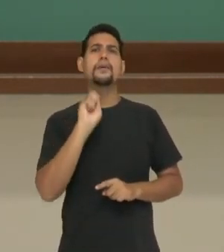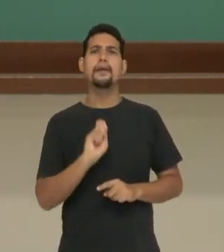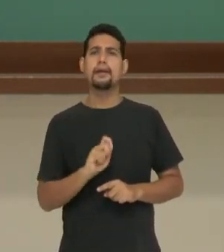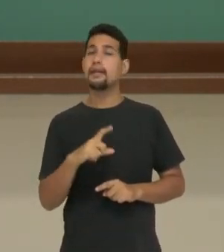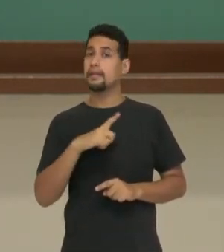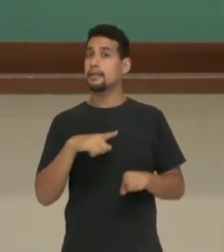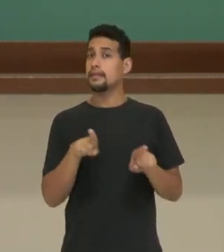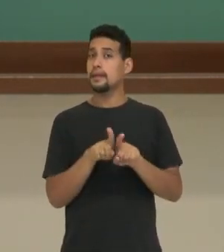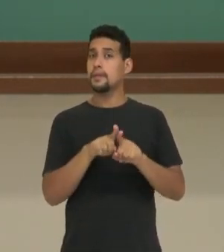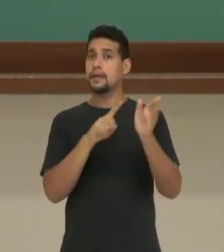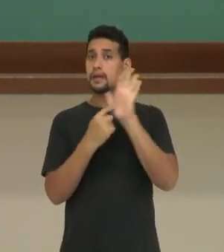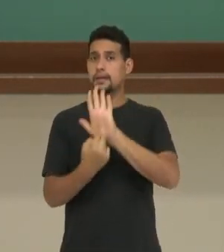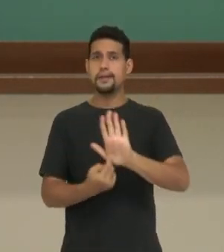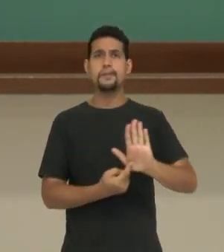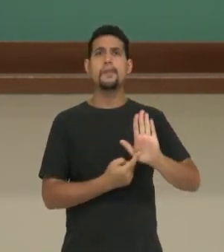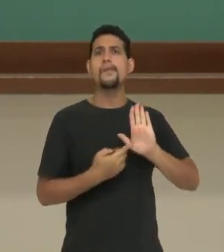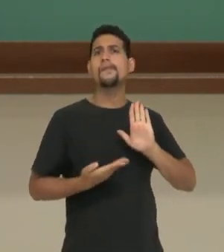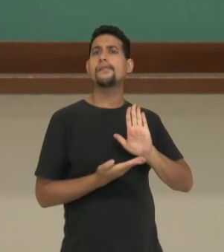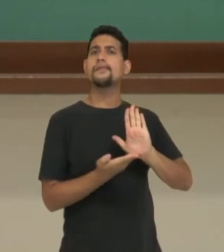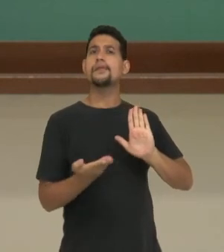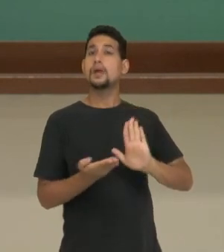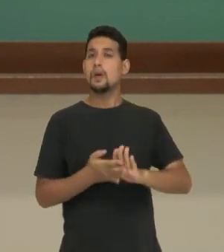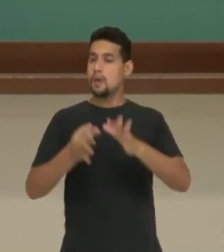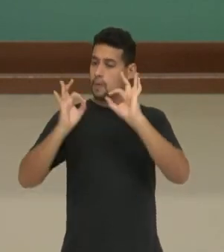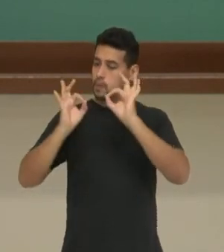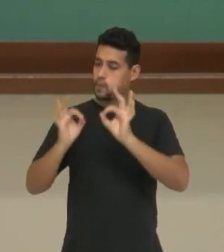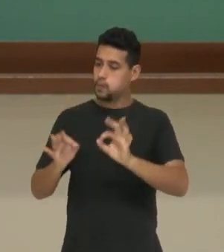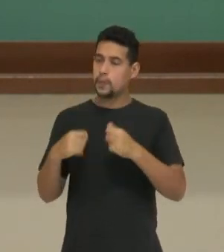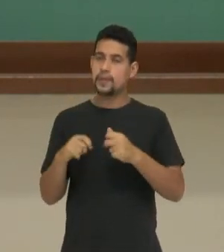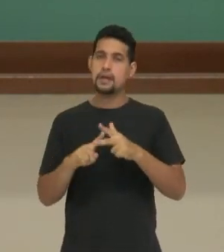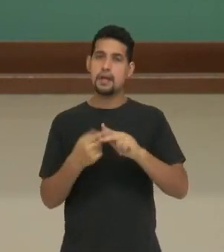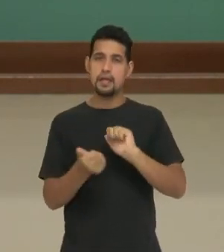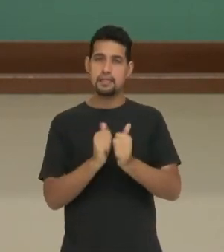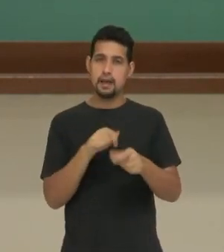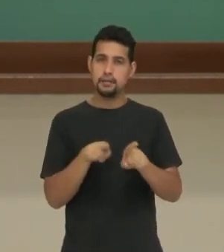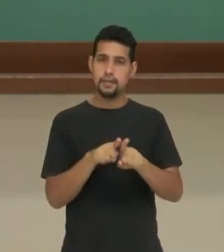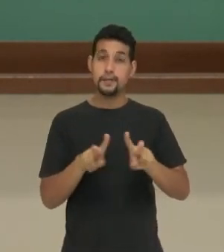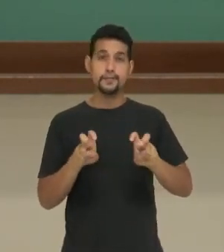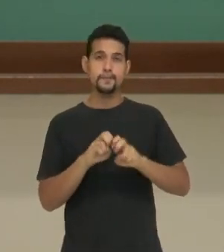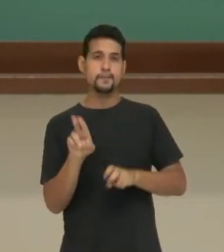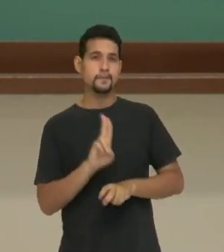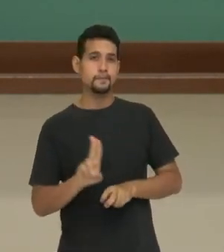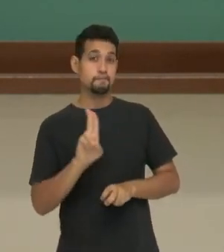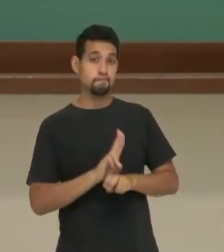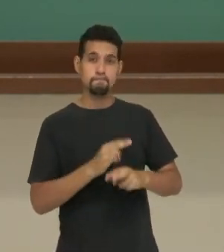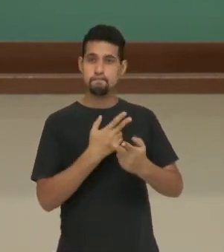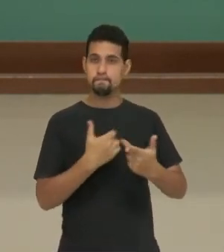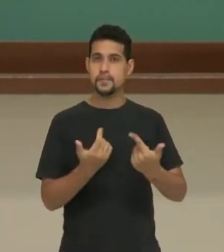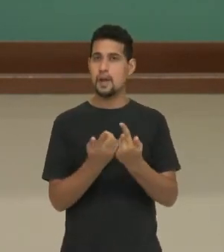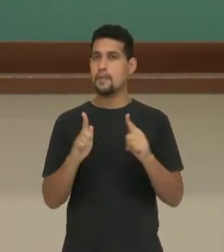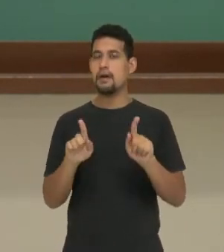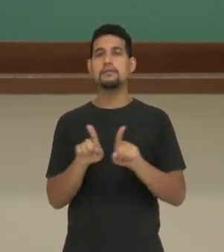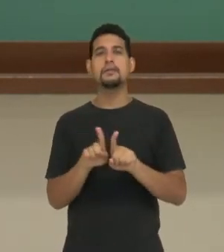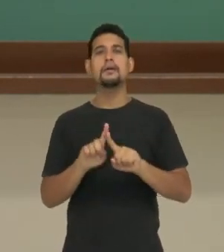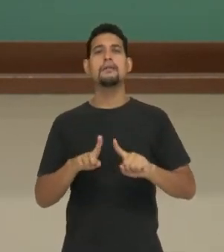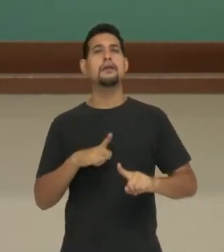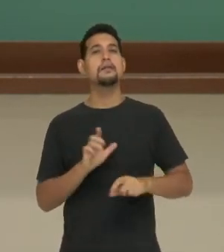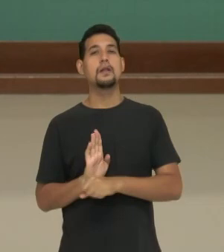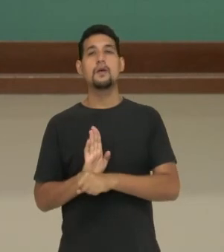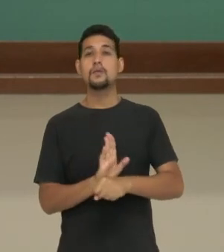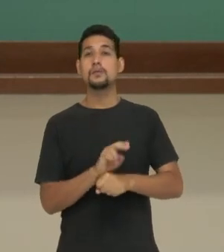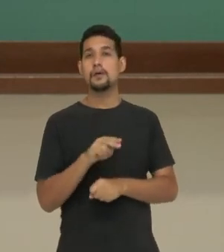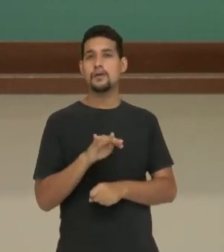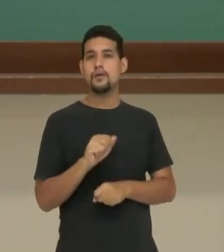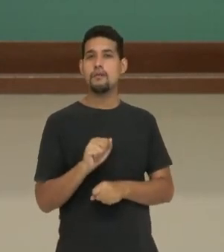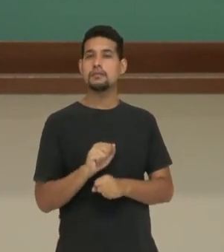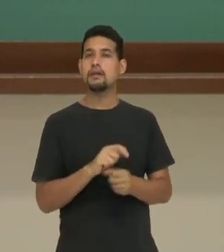também indica para vocês as correções necessárias com relação a alguns aspectos gramatical, e ela ainda atribui uma nota, né,